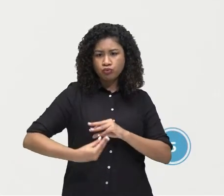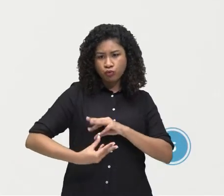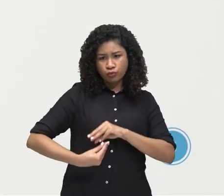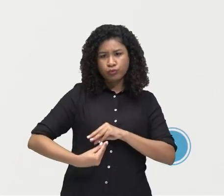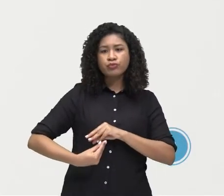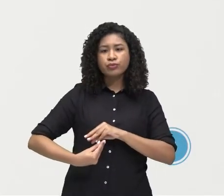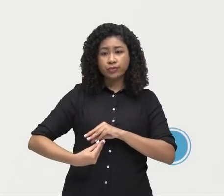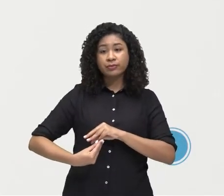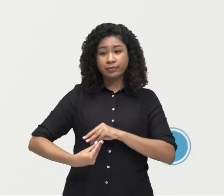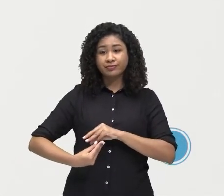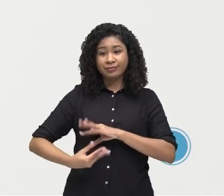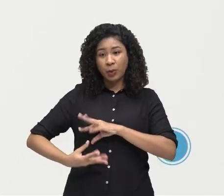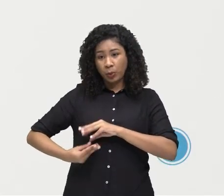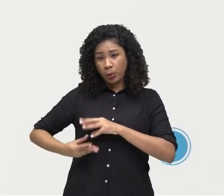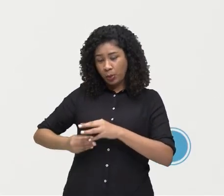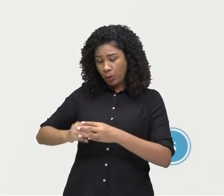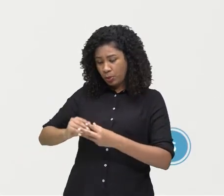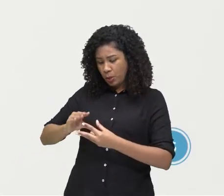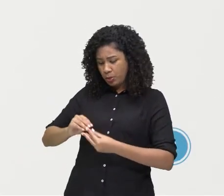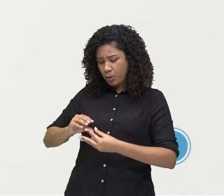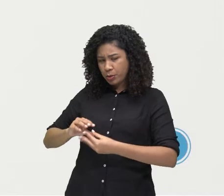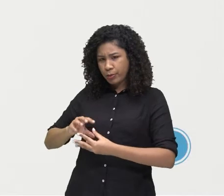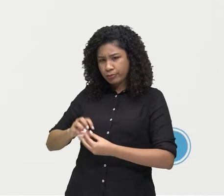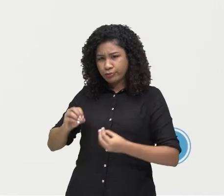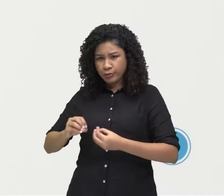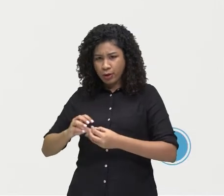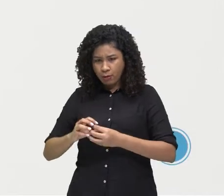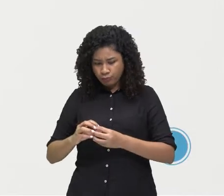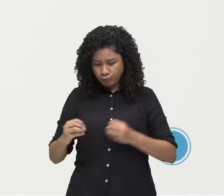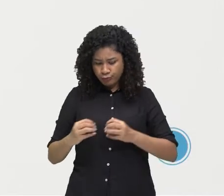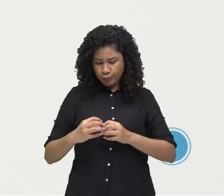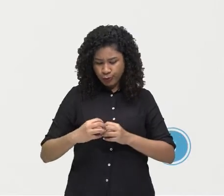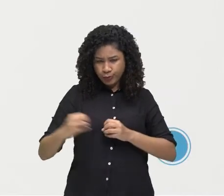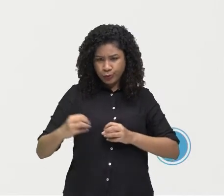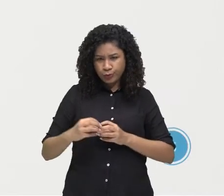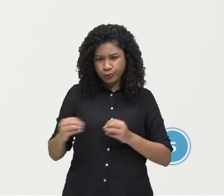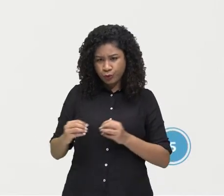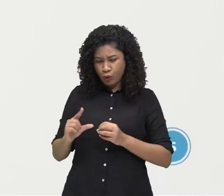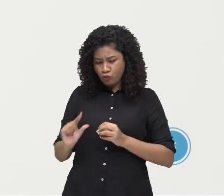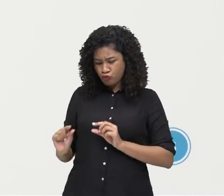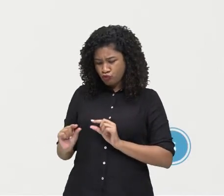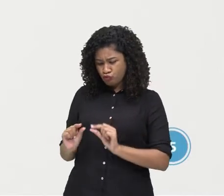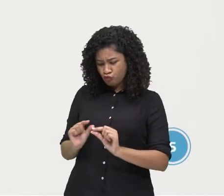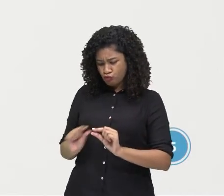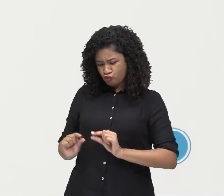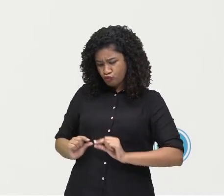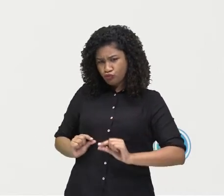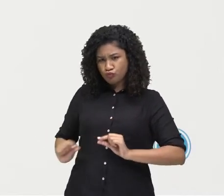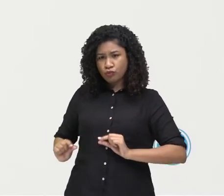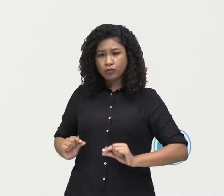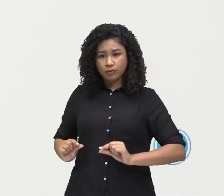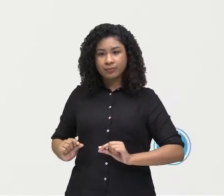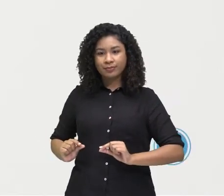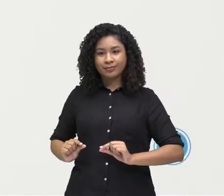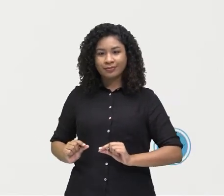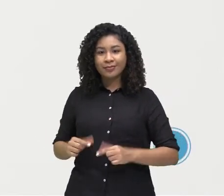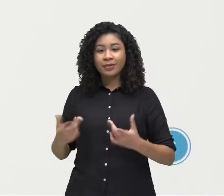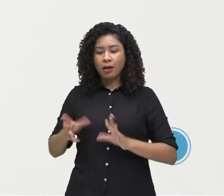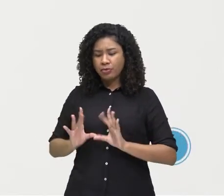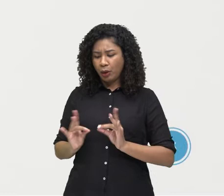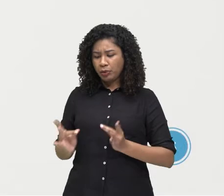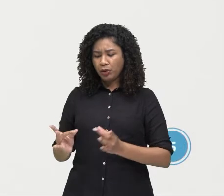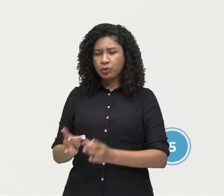transformar essa gordura em gotículas menores, né, em gotas. Essa substância recebe o nome de